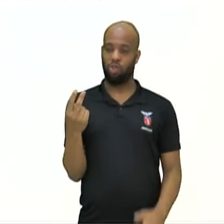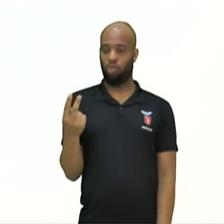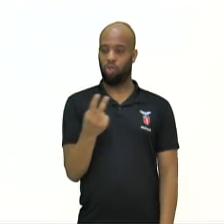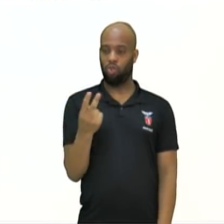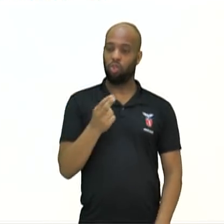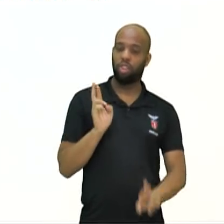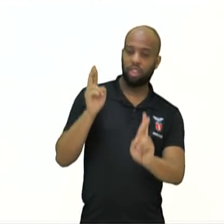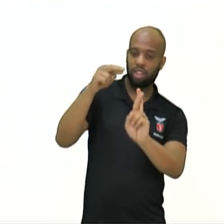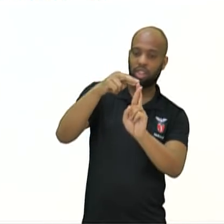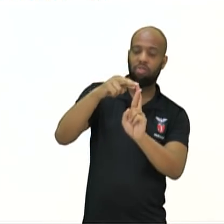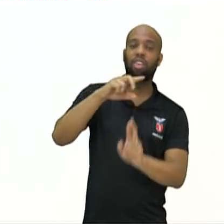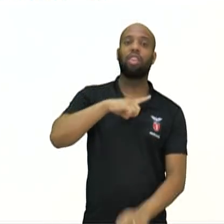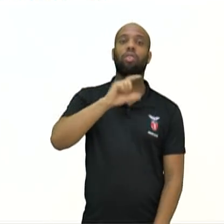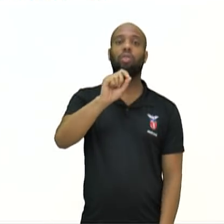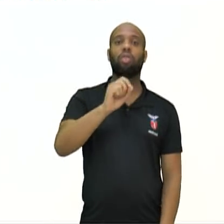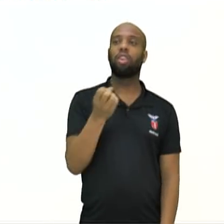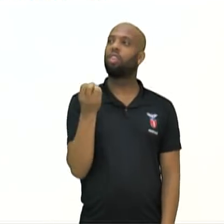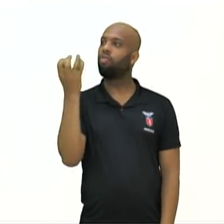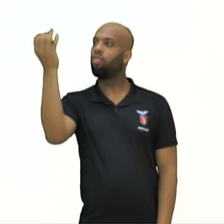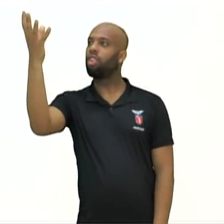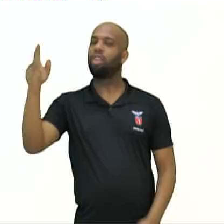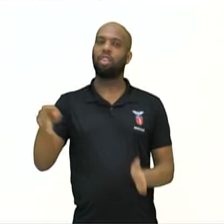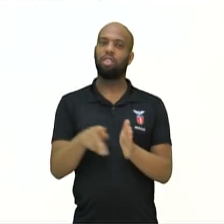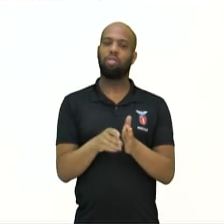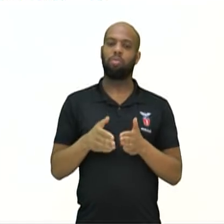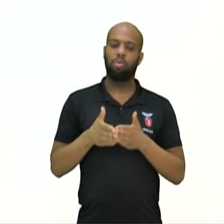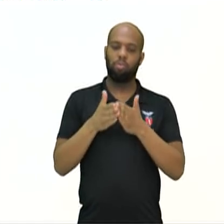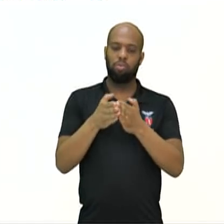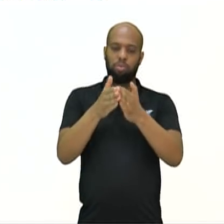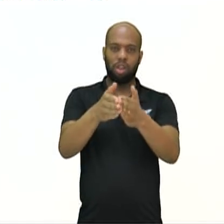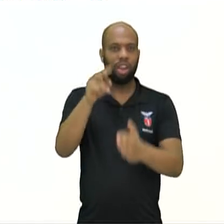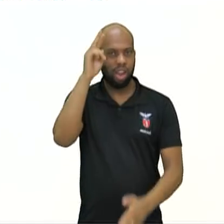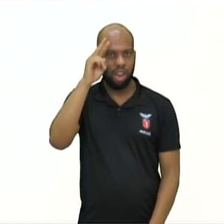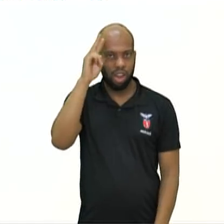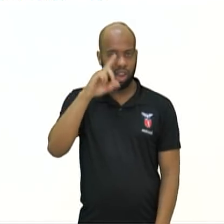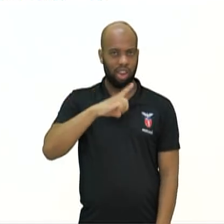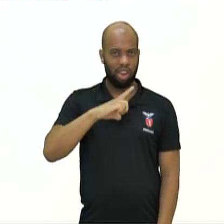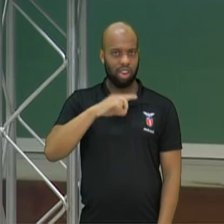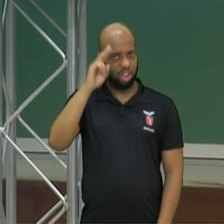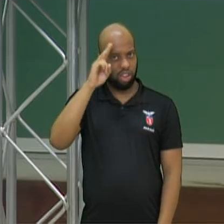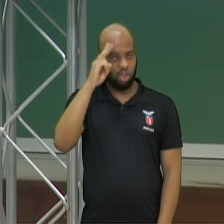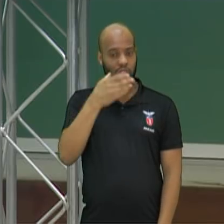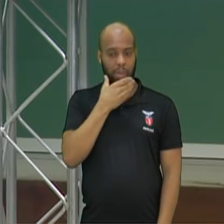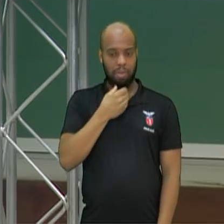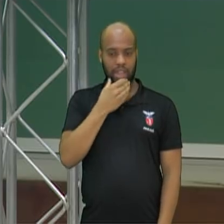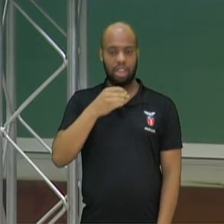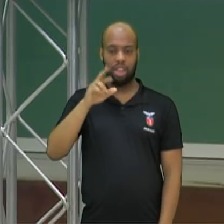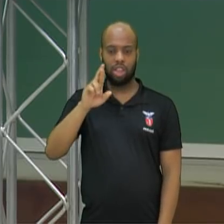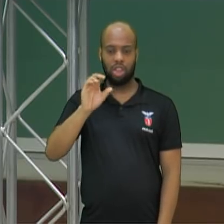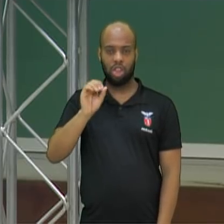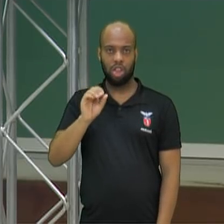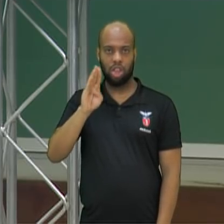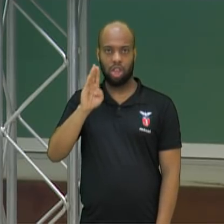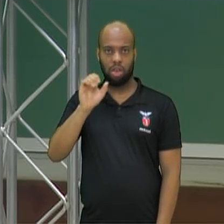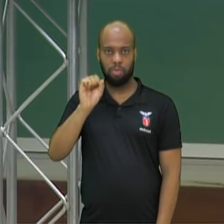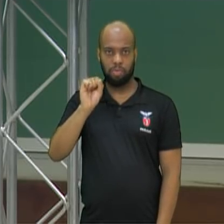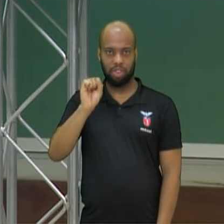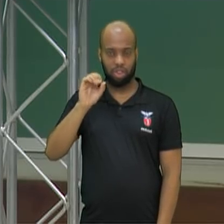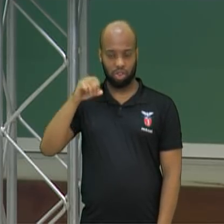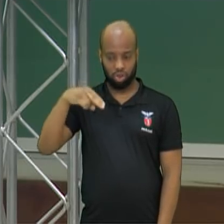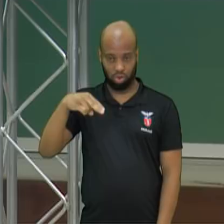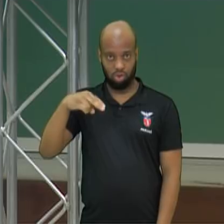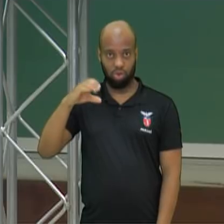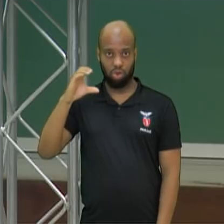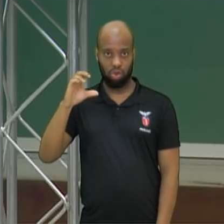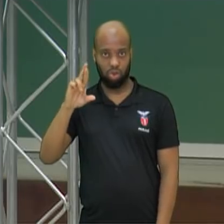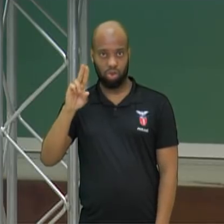fazem referência às viagens marítimas. Lembram lá do Robinson Crusoe? Lembram lá do naufrágio, né?